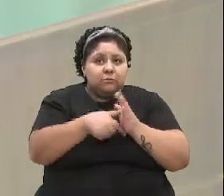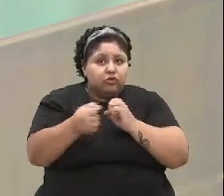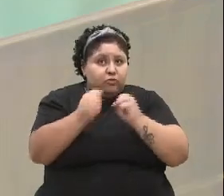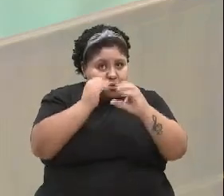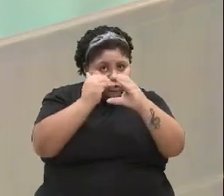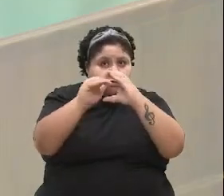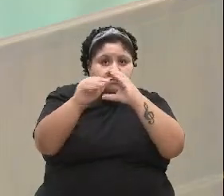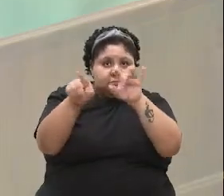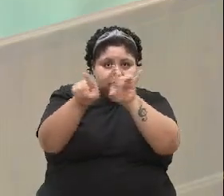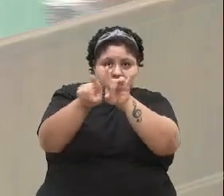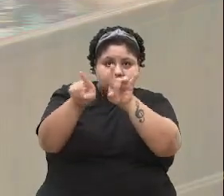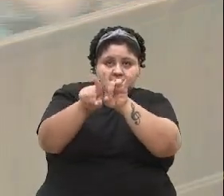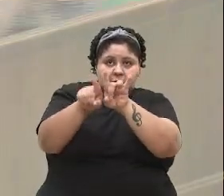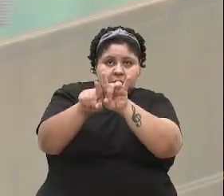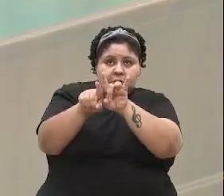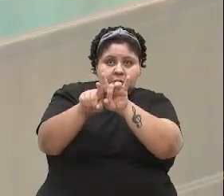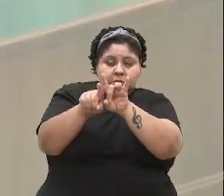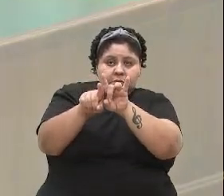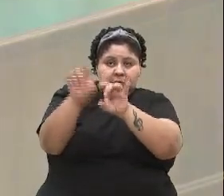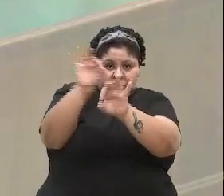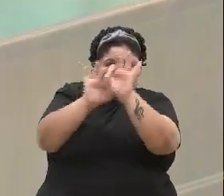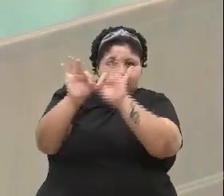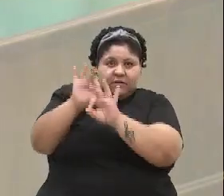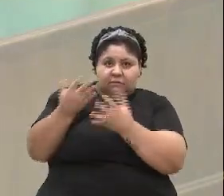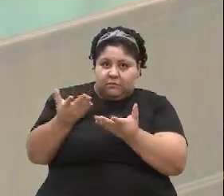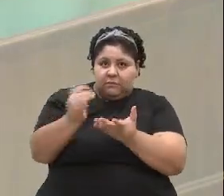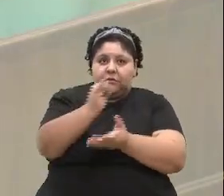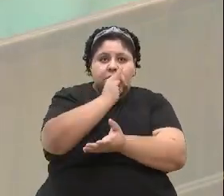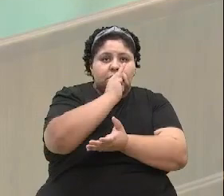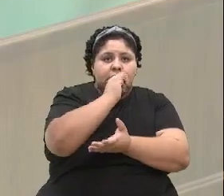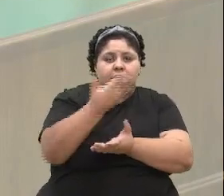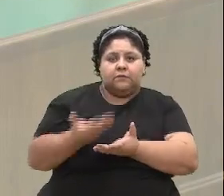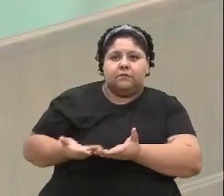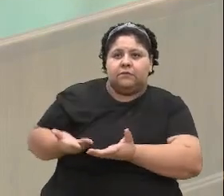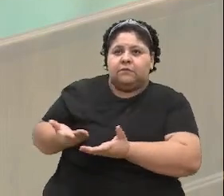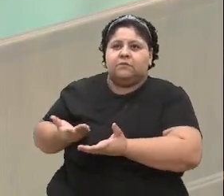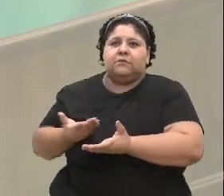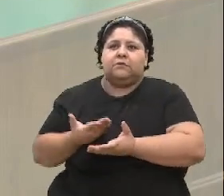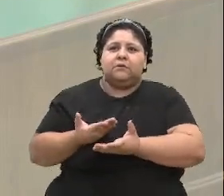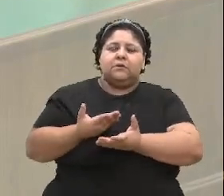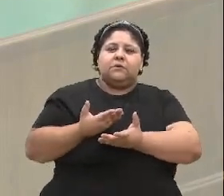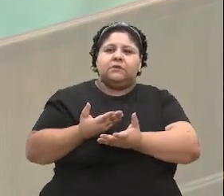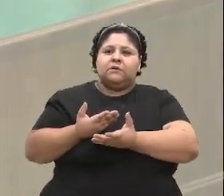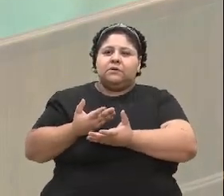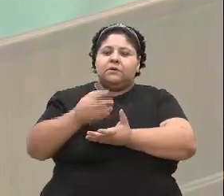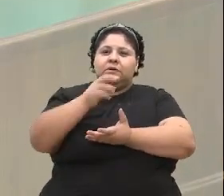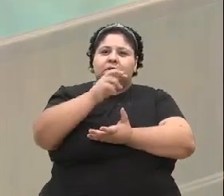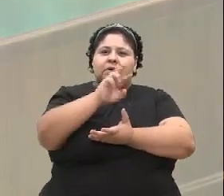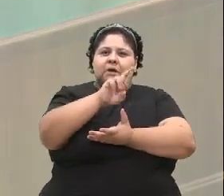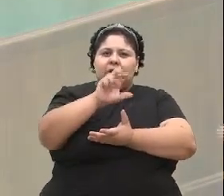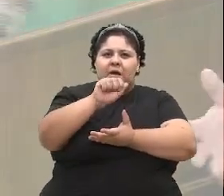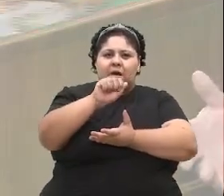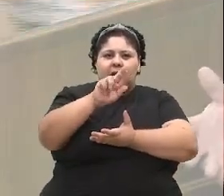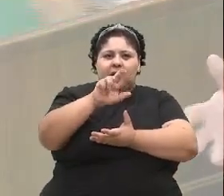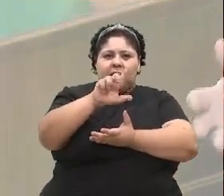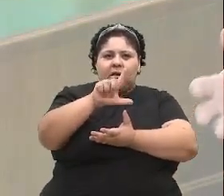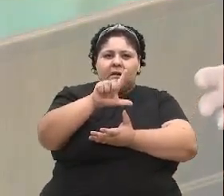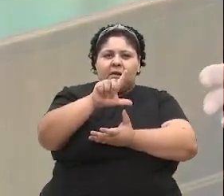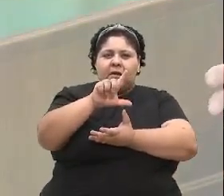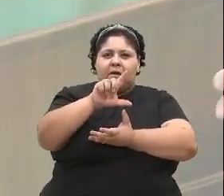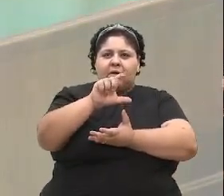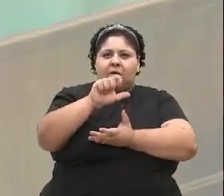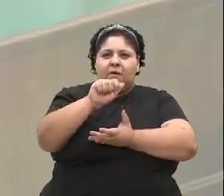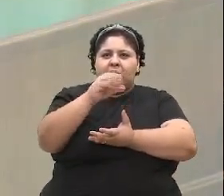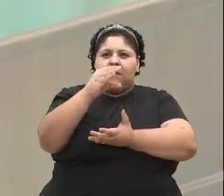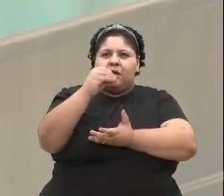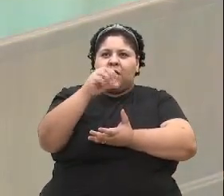inclusive as adequações dos laudos técnicos por exemplo a a Raul Arcos a ra só precisa